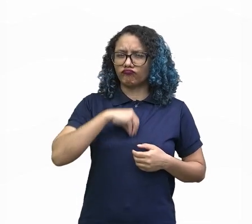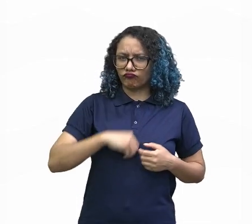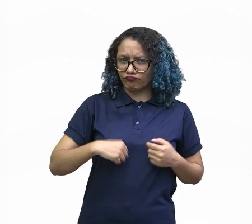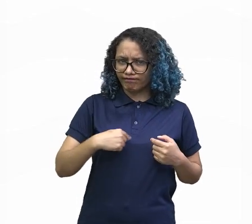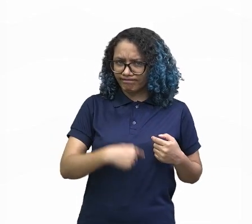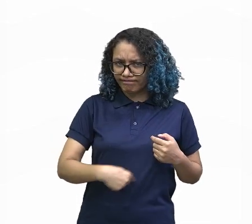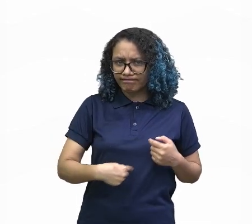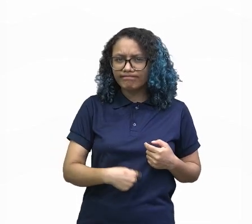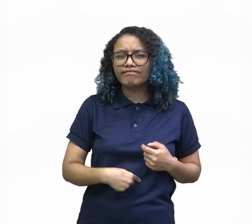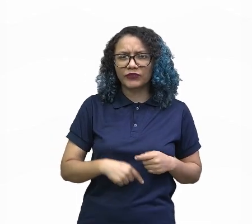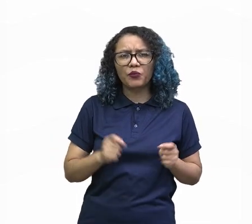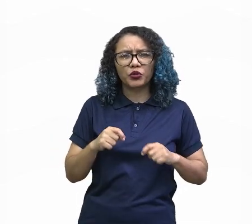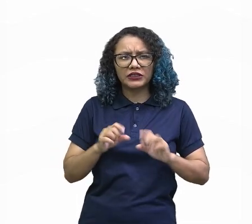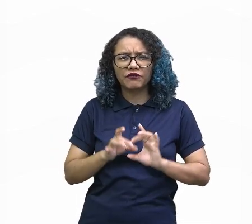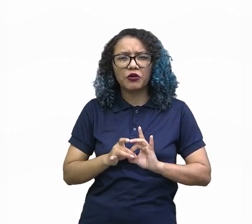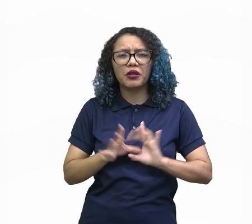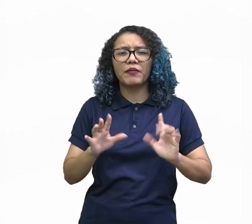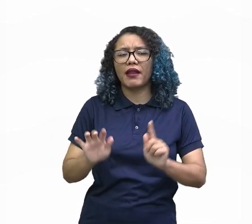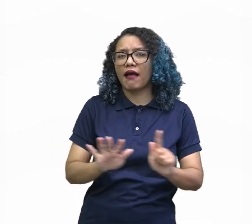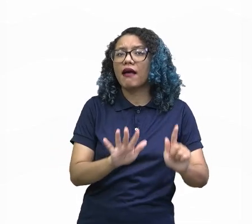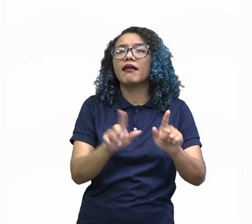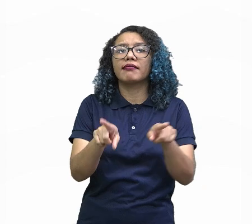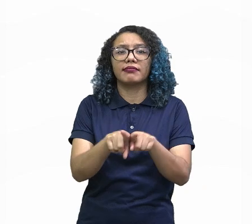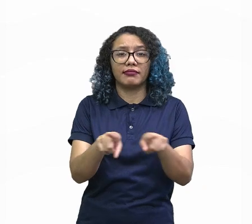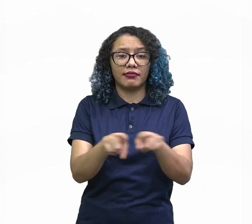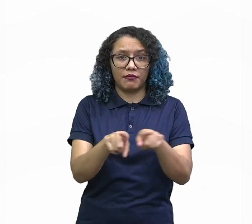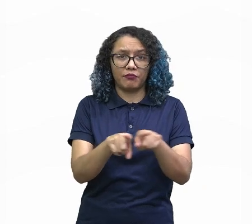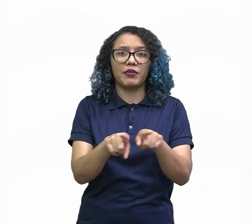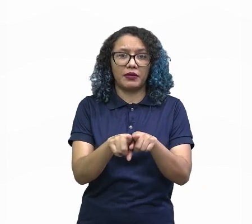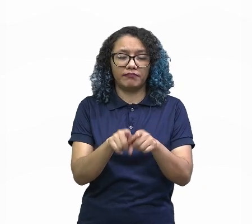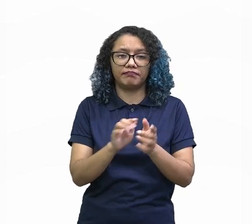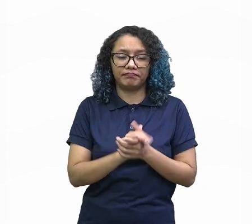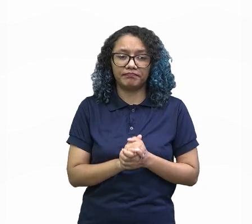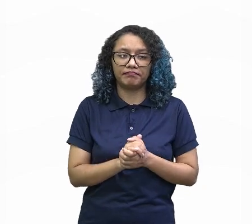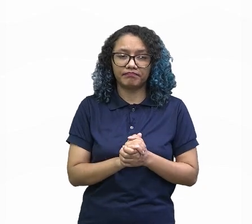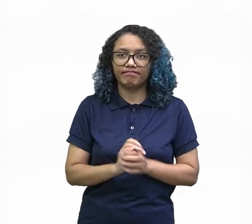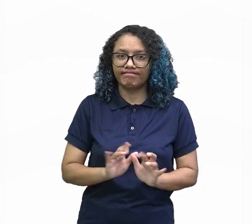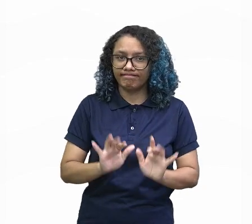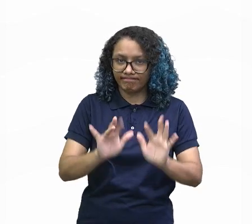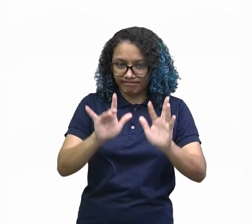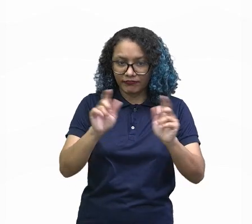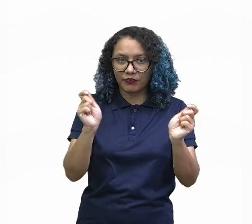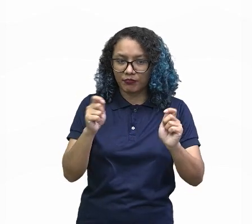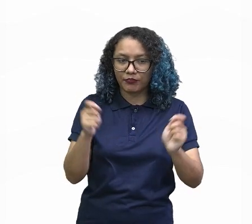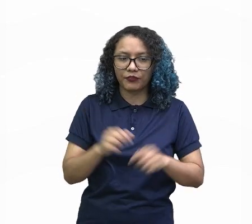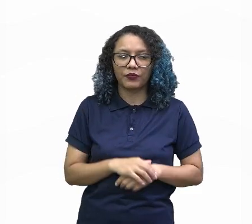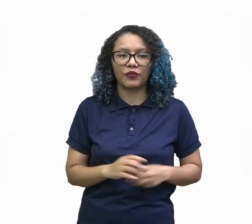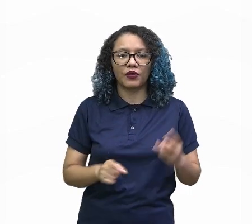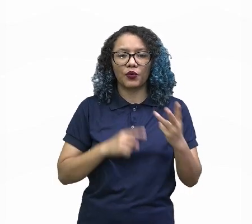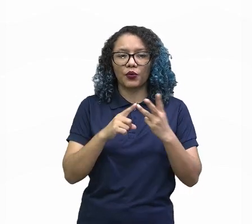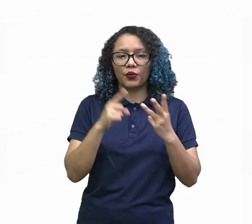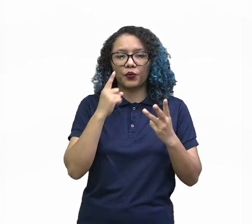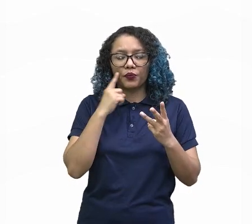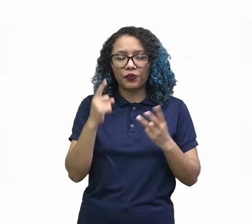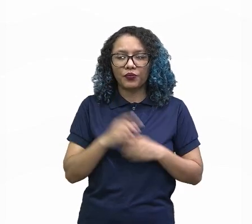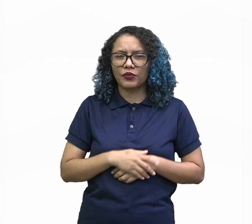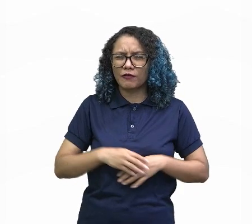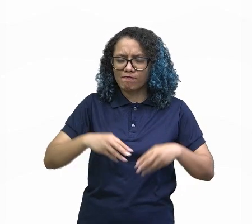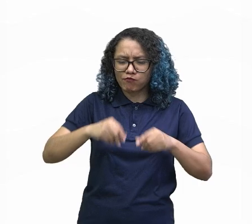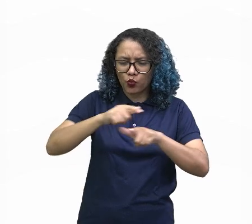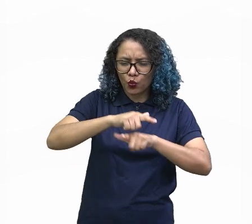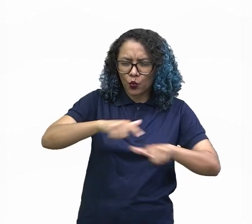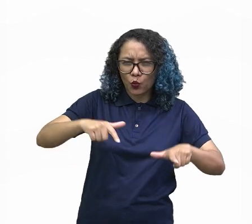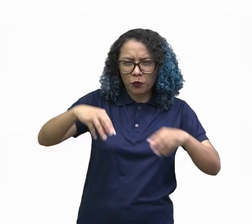produzir gases nesse processo. E esses gases vão ser liberados também no ar atmosférico. Poeira de desertos